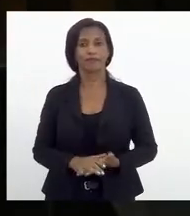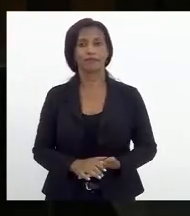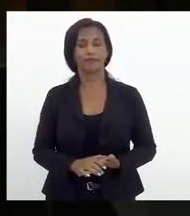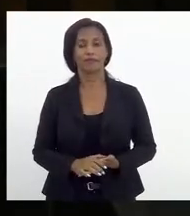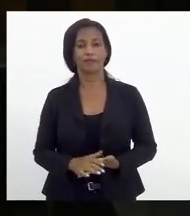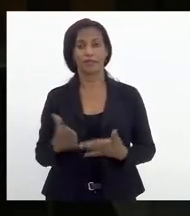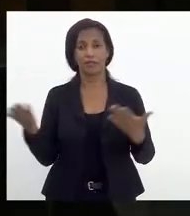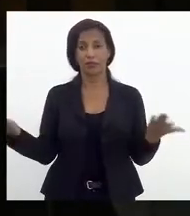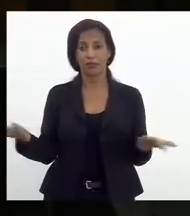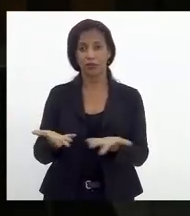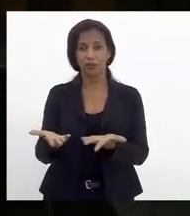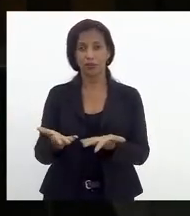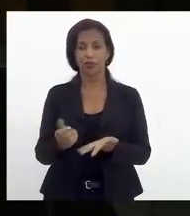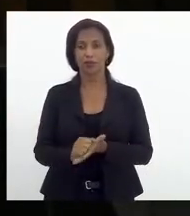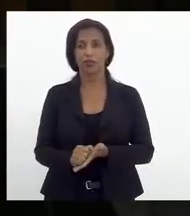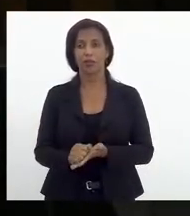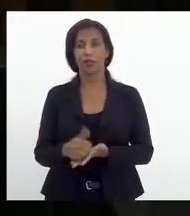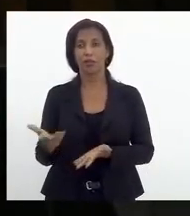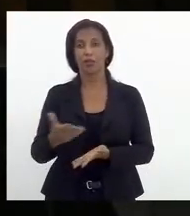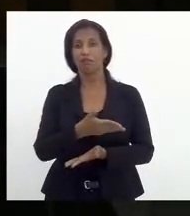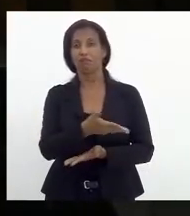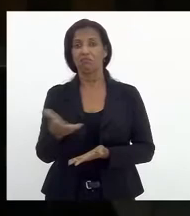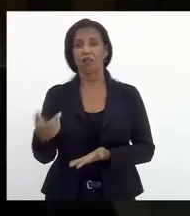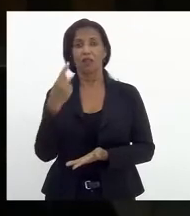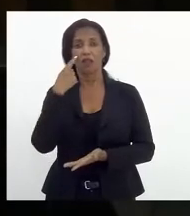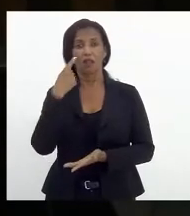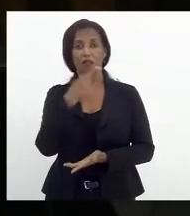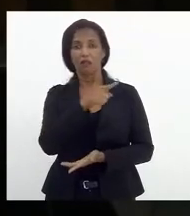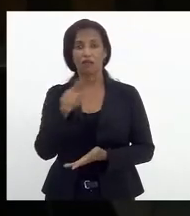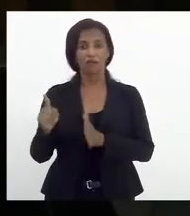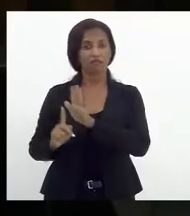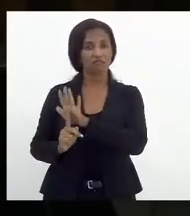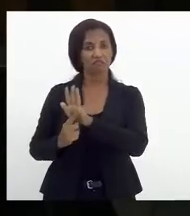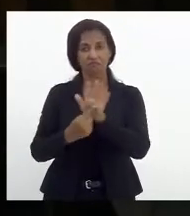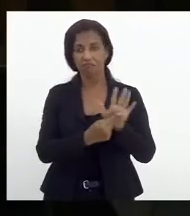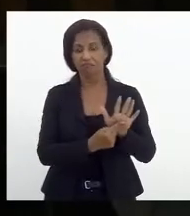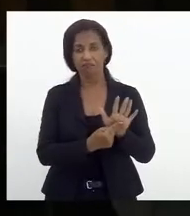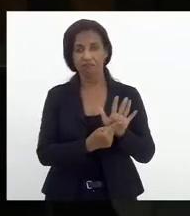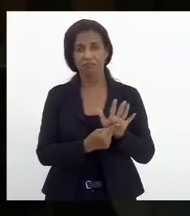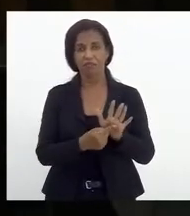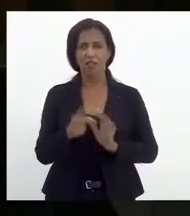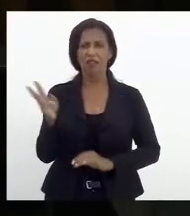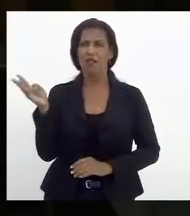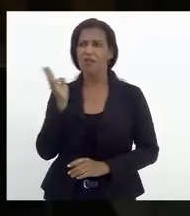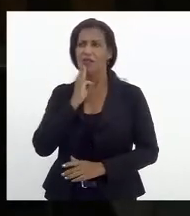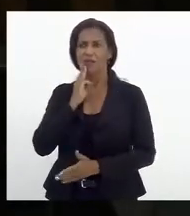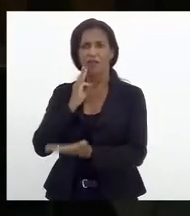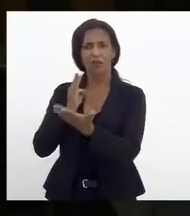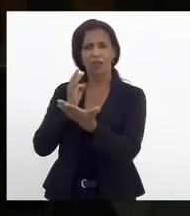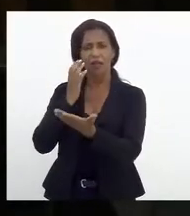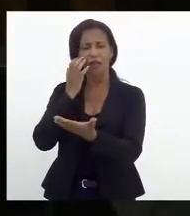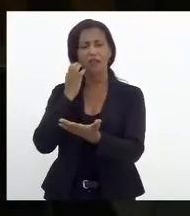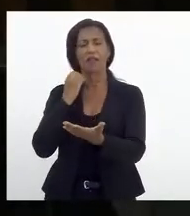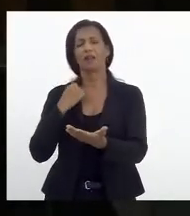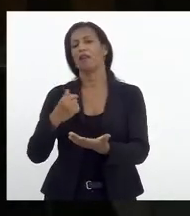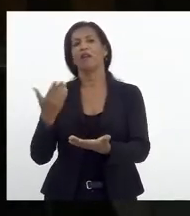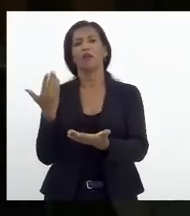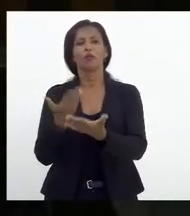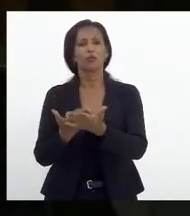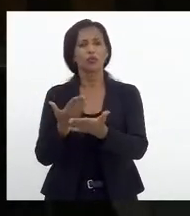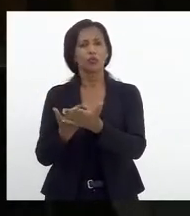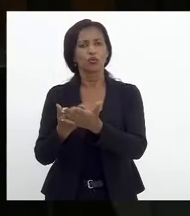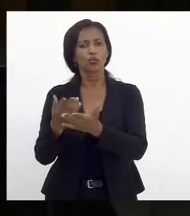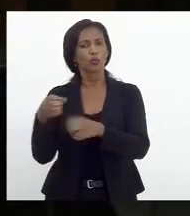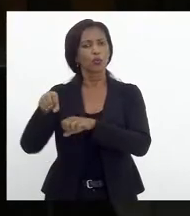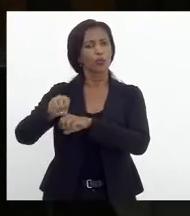é que hoje, estão aí, para quem quiser ver, Valdeck é um estudioso da educação. O Brasil